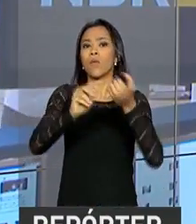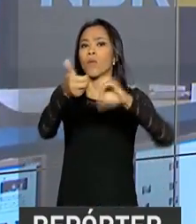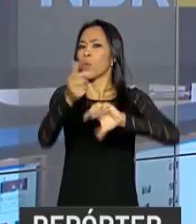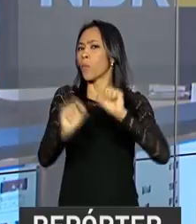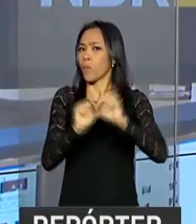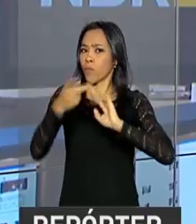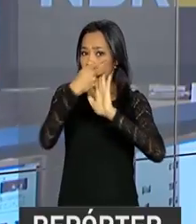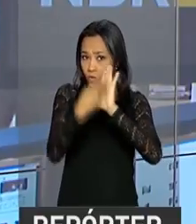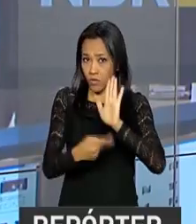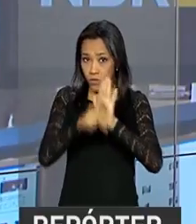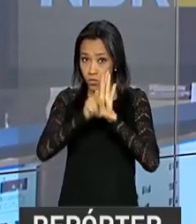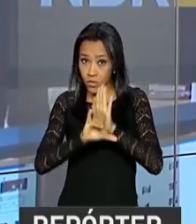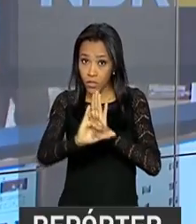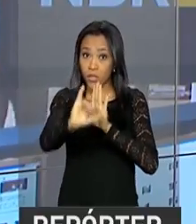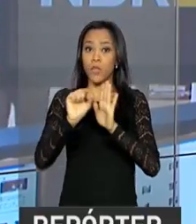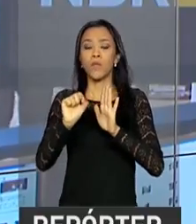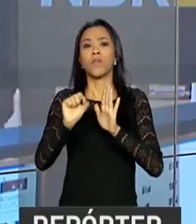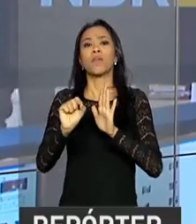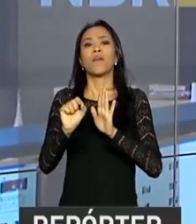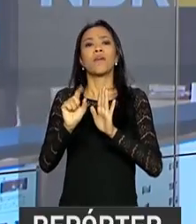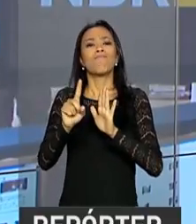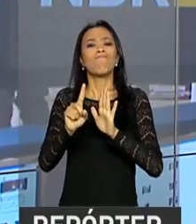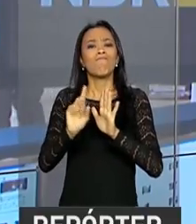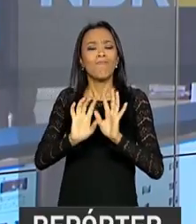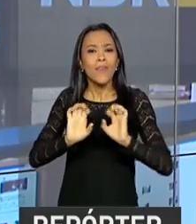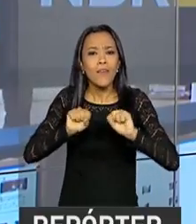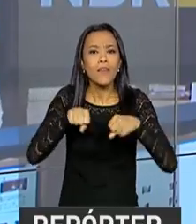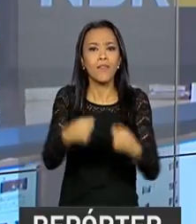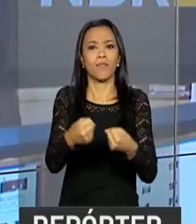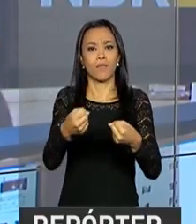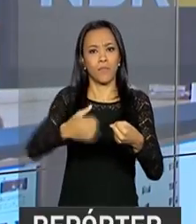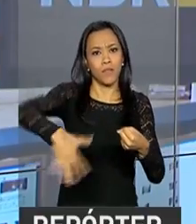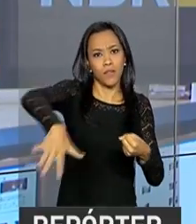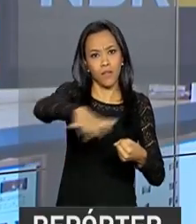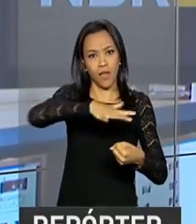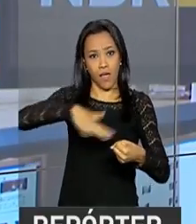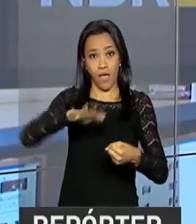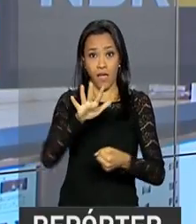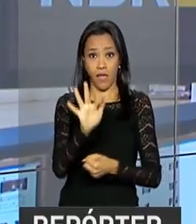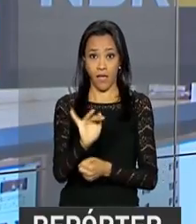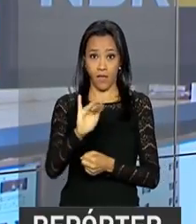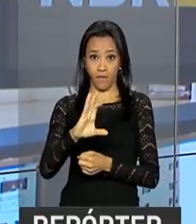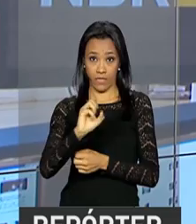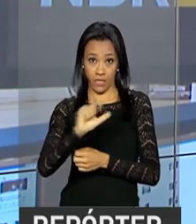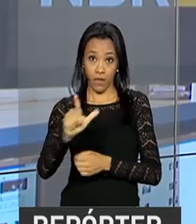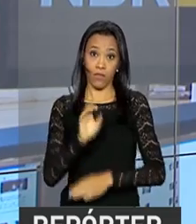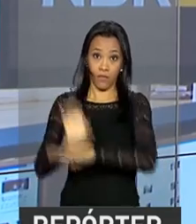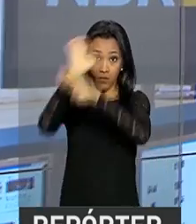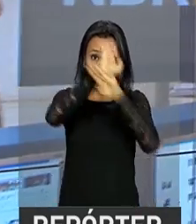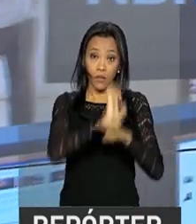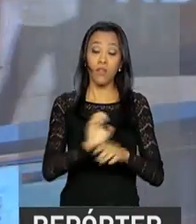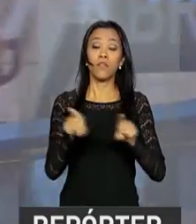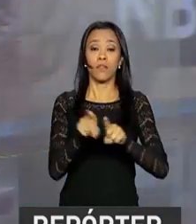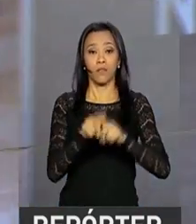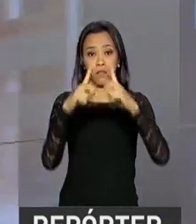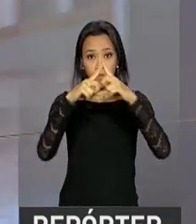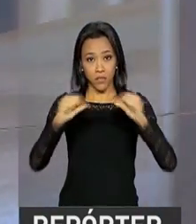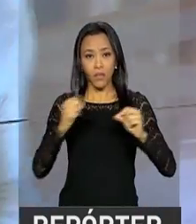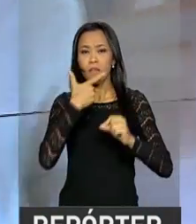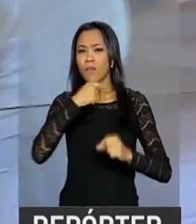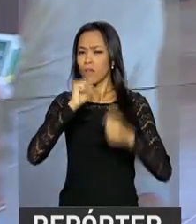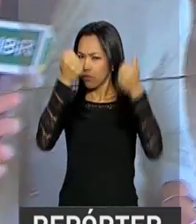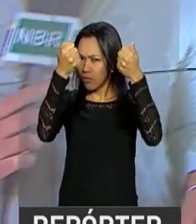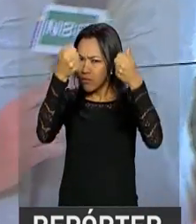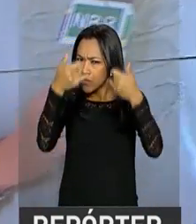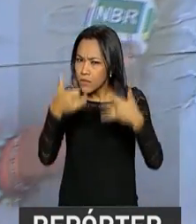projeto de lei que institui o regime de recuperação fiscal dos estados e do Distrito Federal que tem os detalhes pra gente sobre